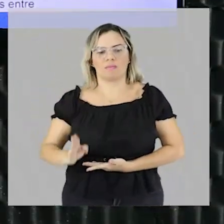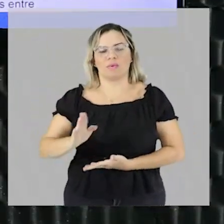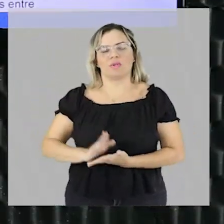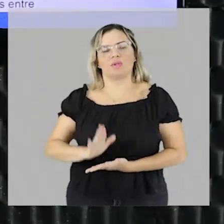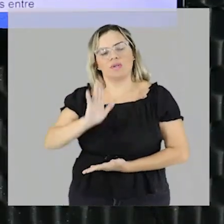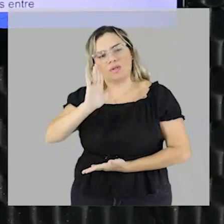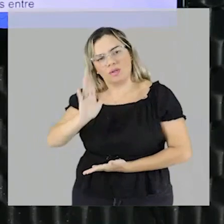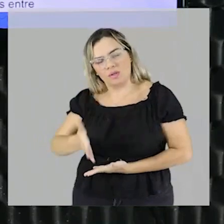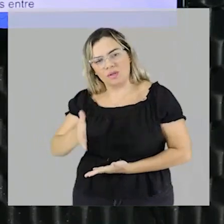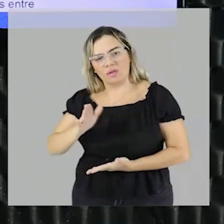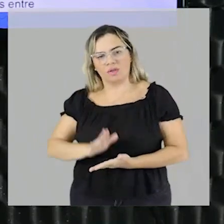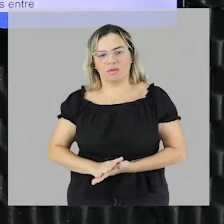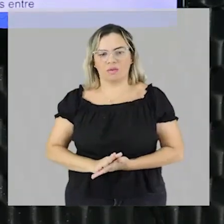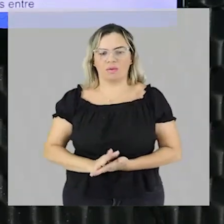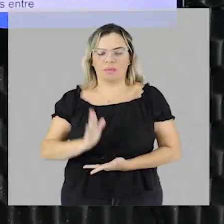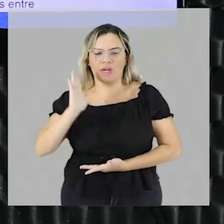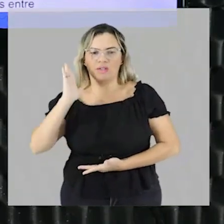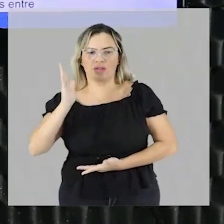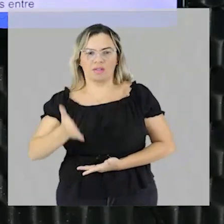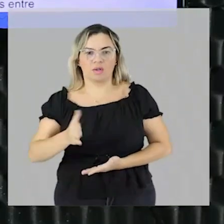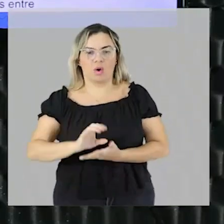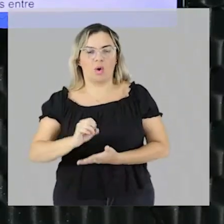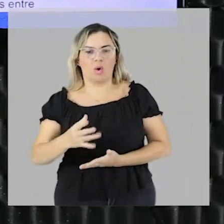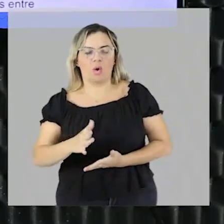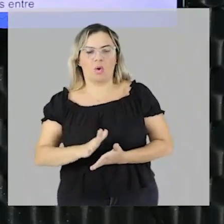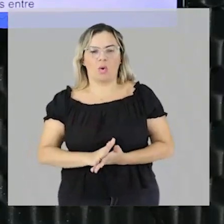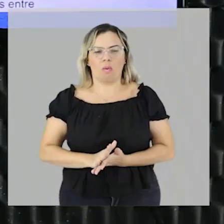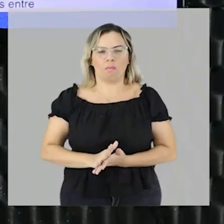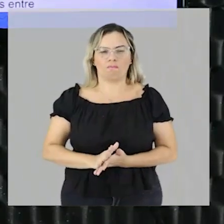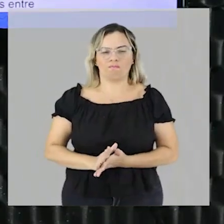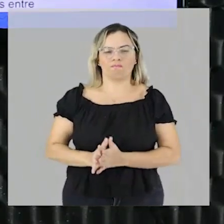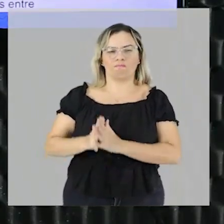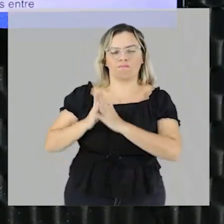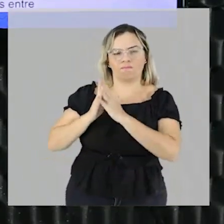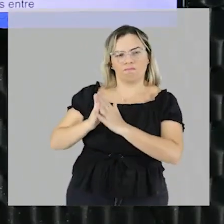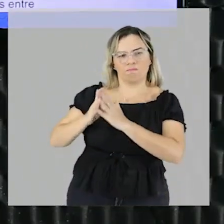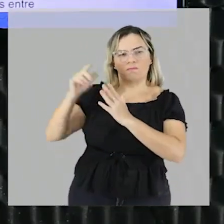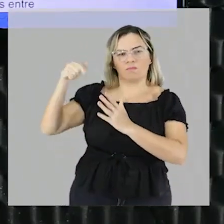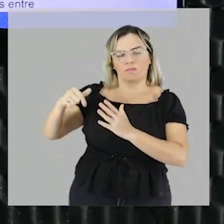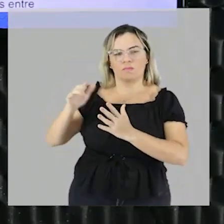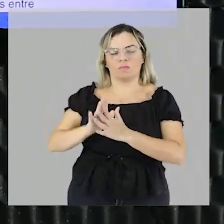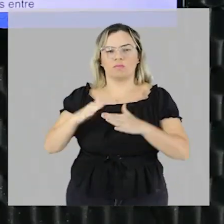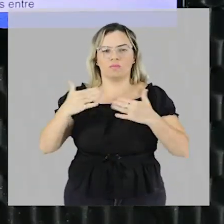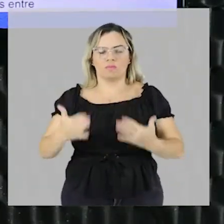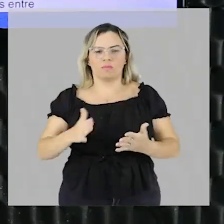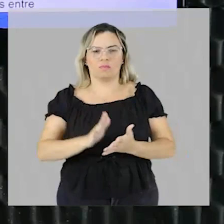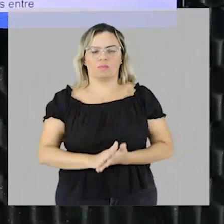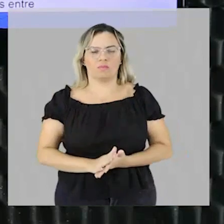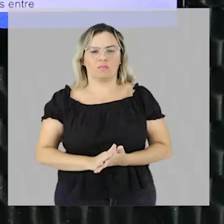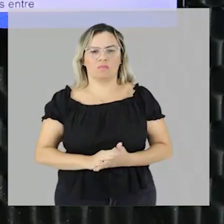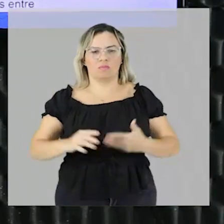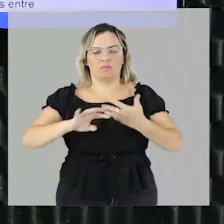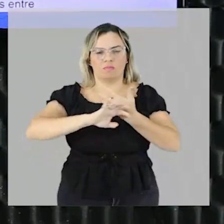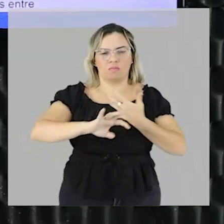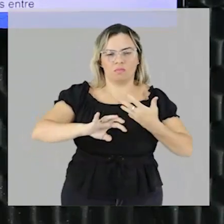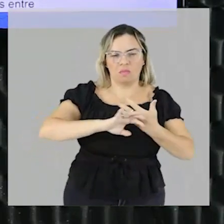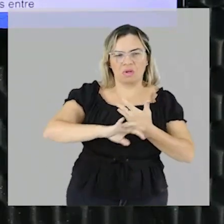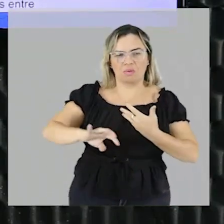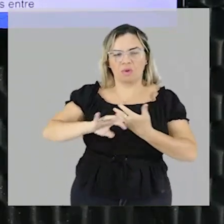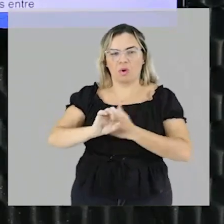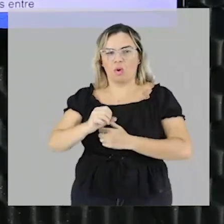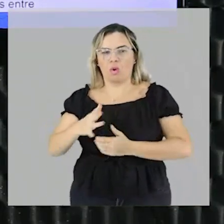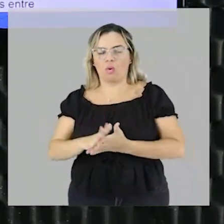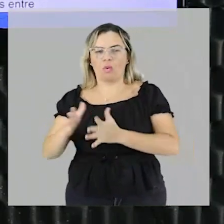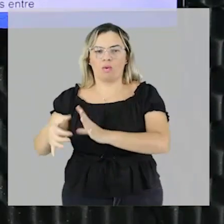ou de uma forma indireta, ou de uma forma direta, até mesmo com rupturas e não